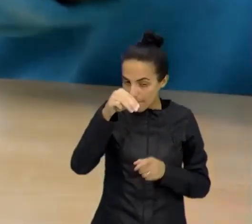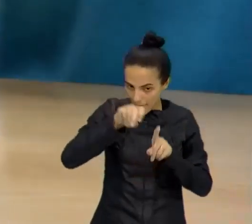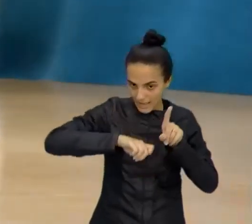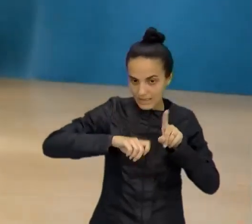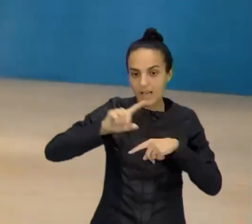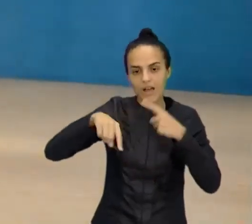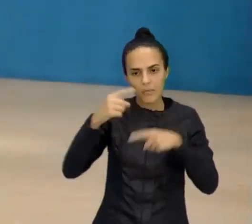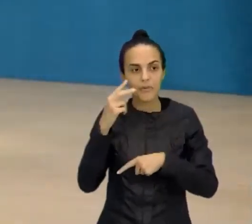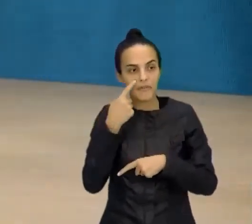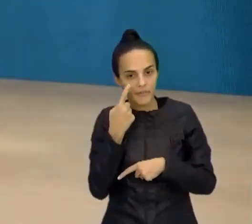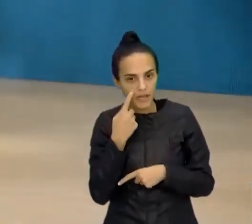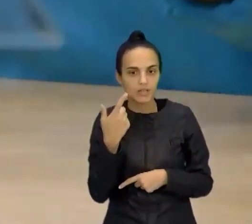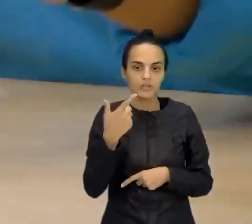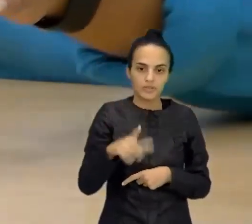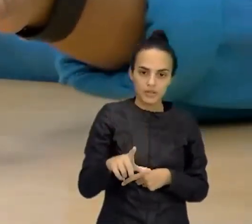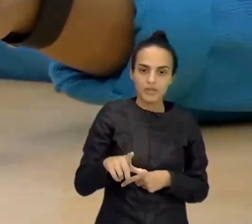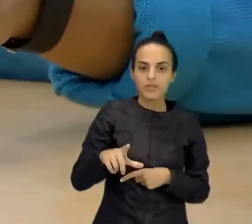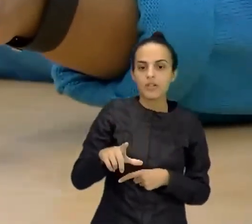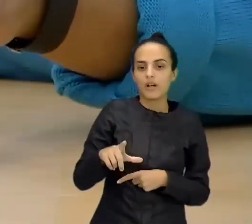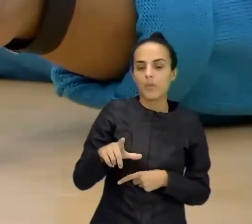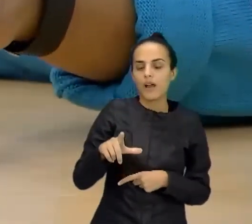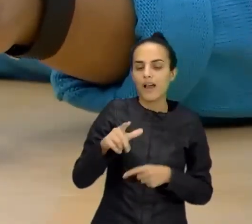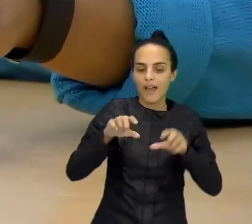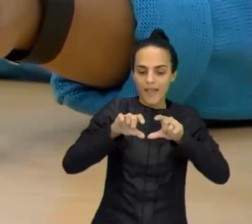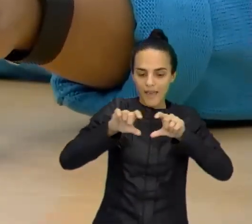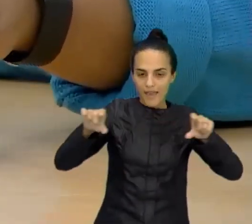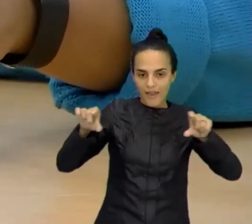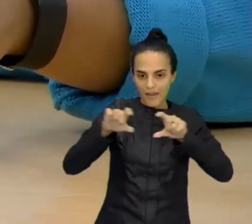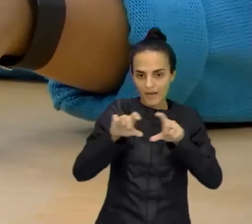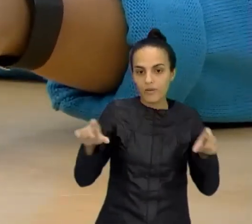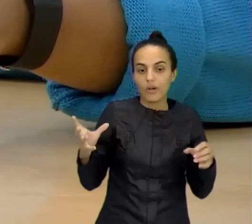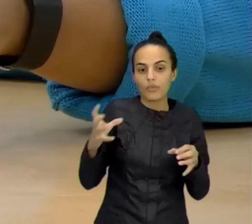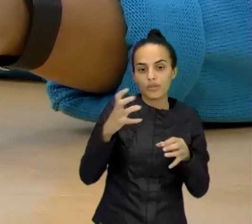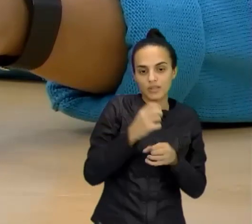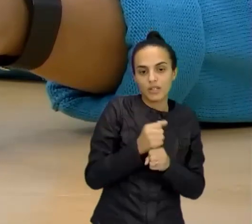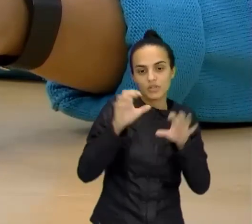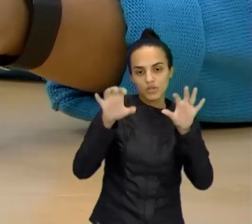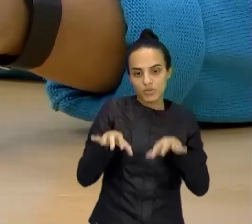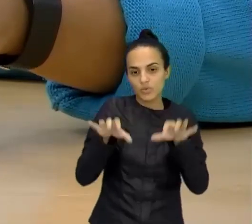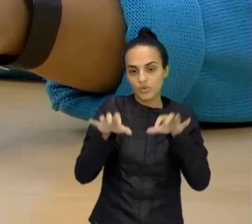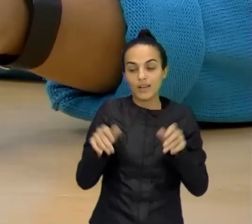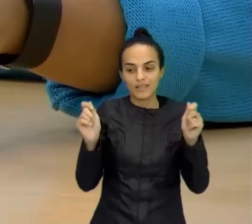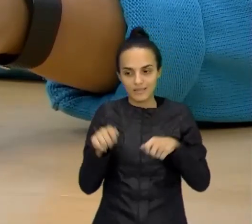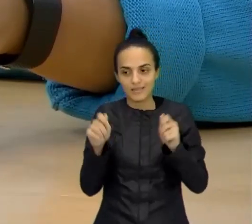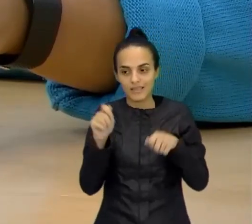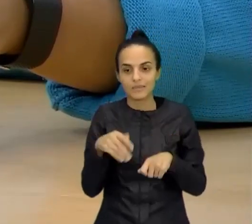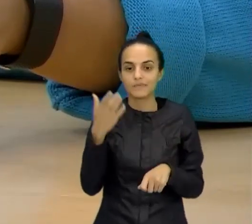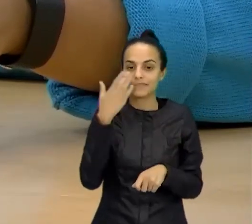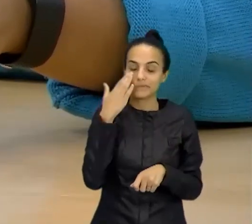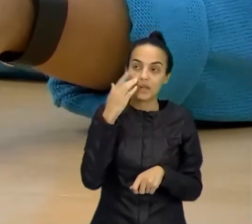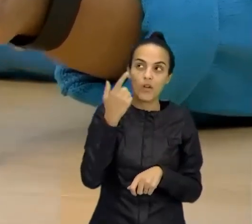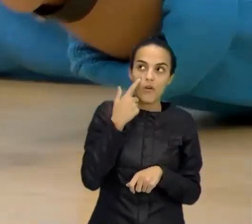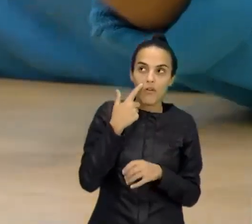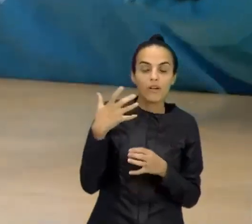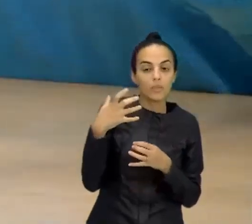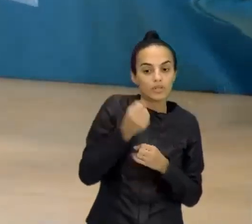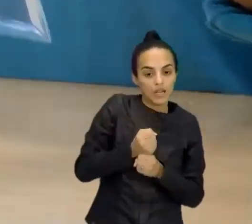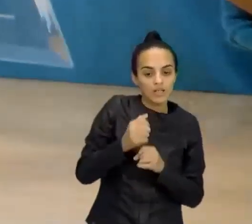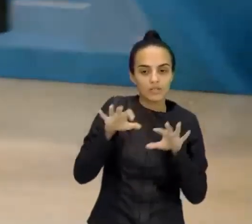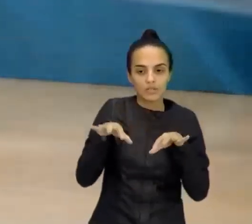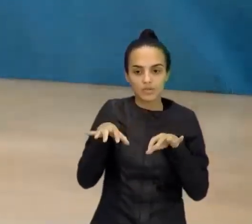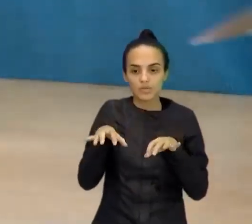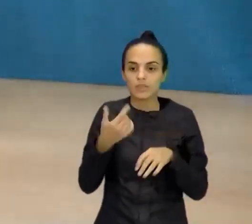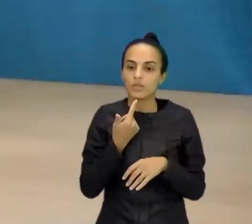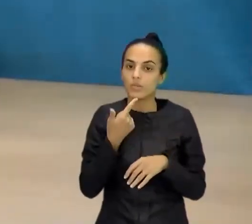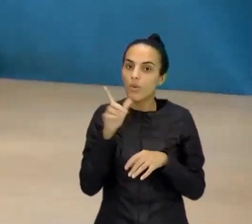vai e confere com uma régua a quantidade de chuva que tivemos ali. Aí dá para saber, olha, tive um tanto de chuva. No